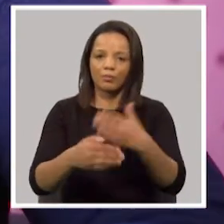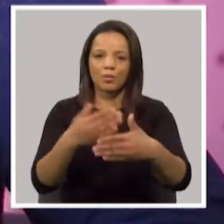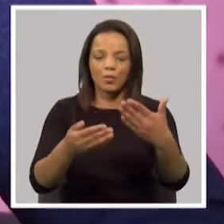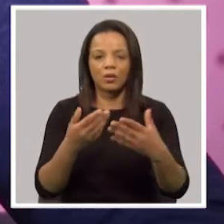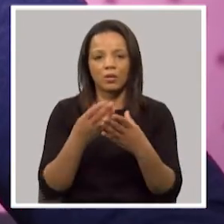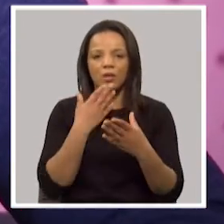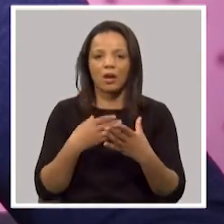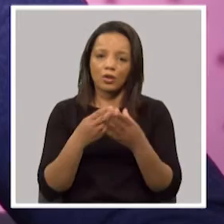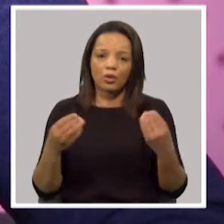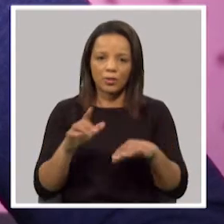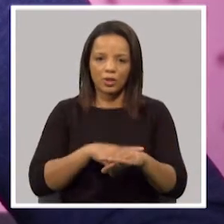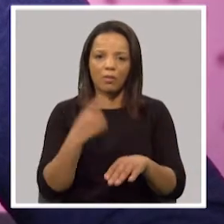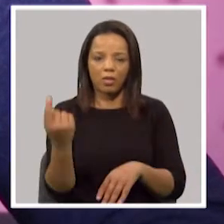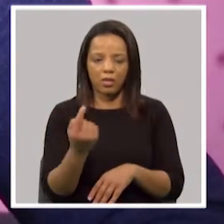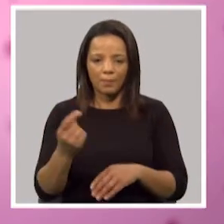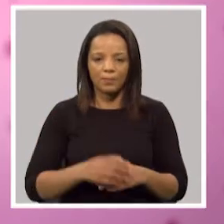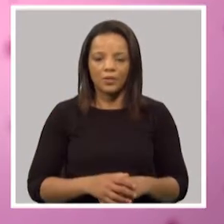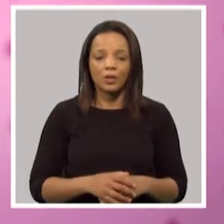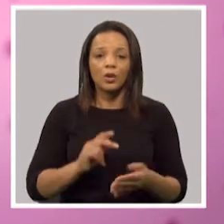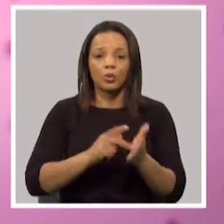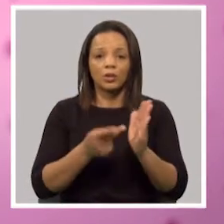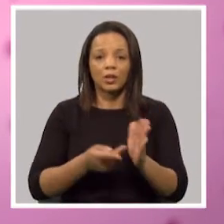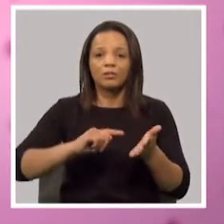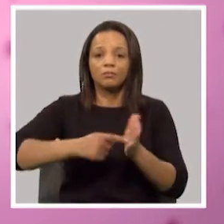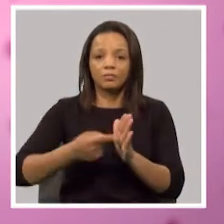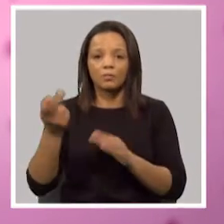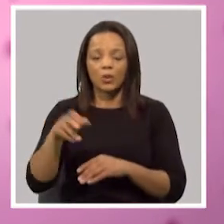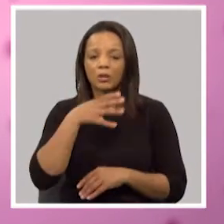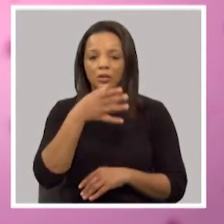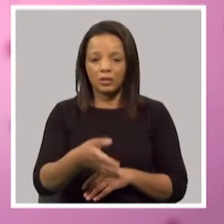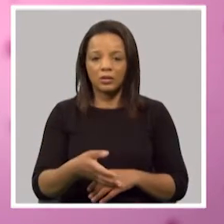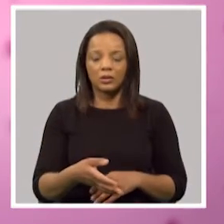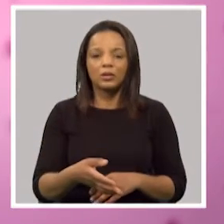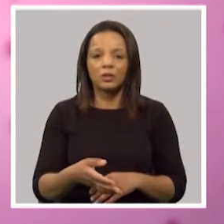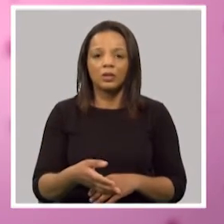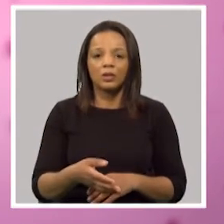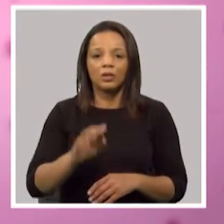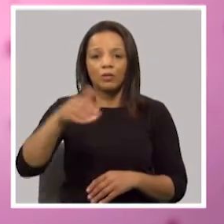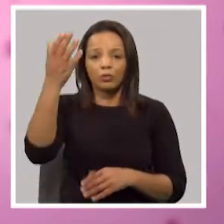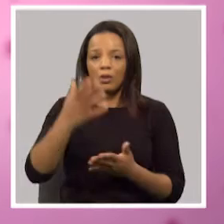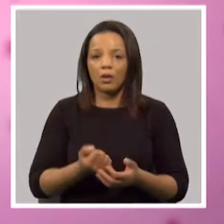carreira fui resolvendo, mas demorou tempo. O técnico que lá estava no casting nesse dia disse-te que aquilo não